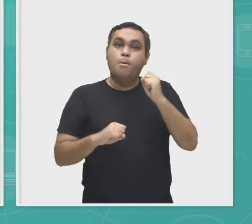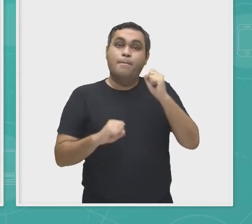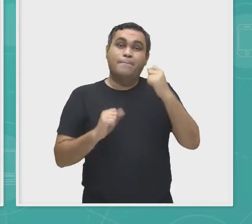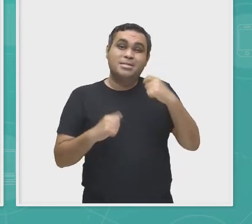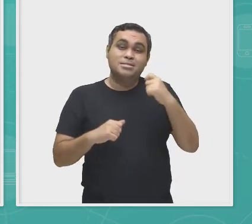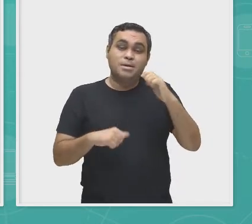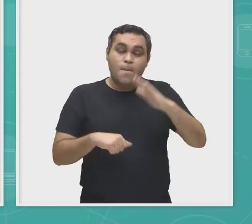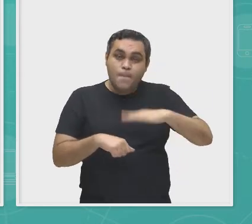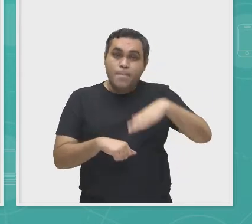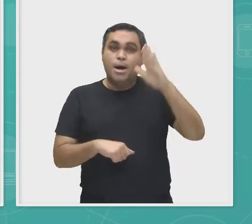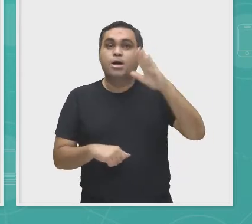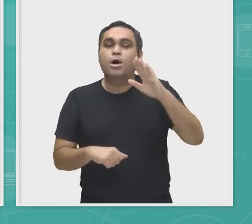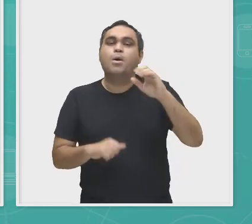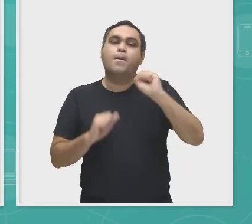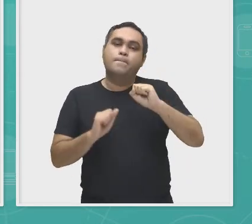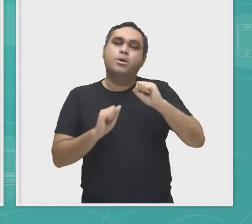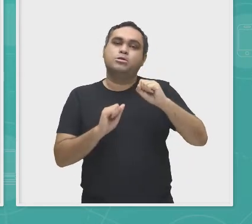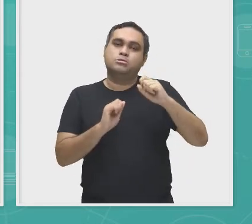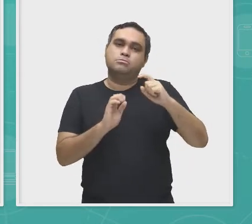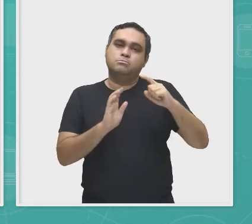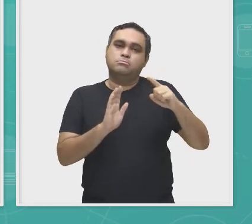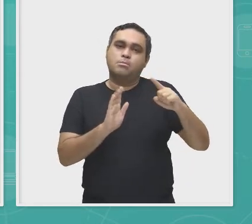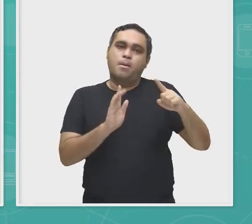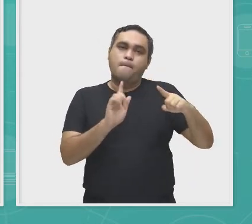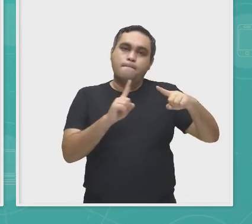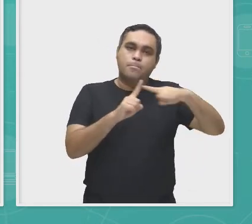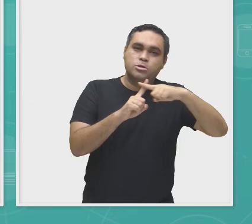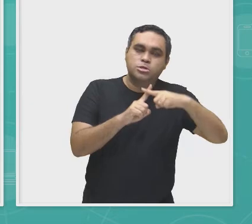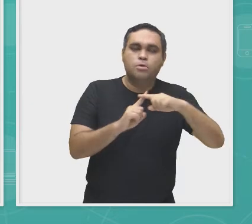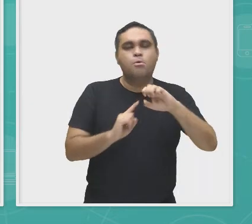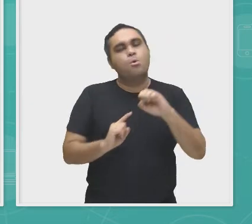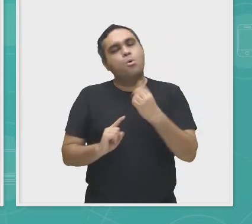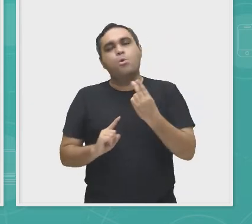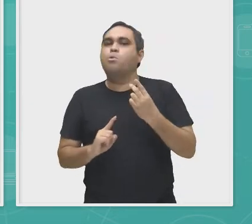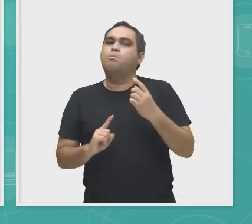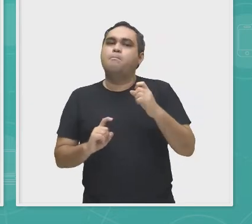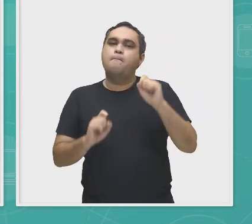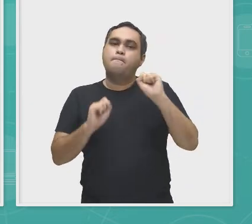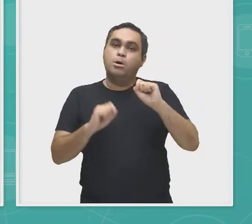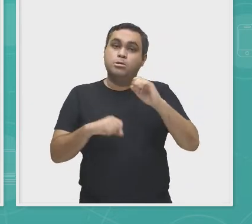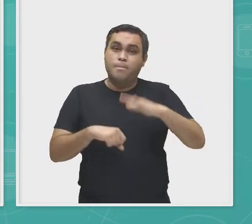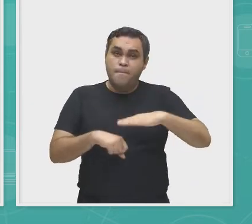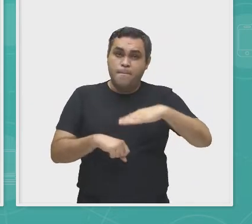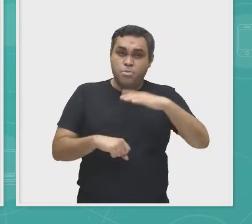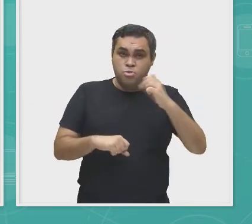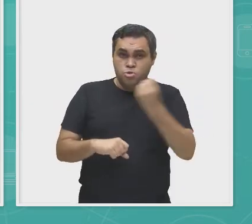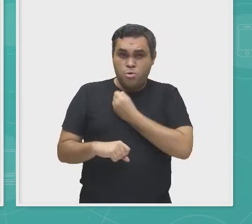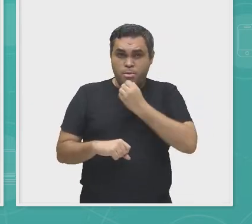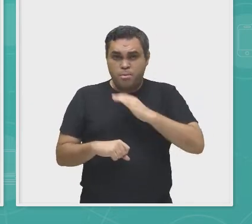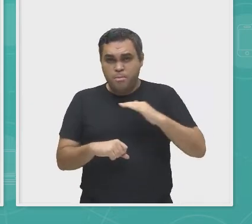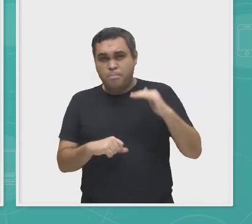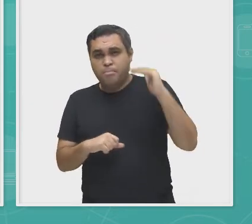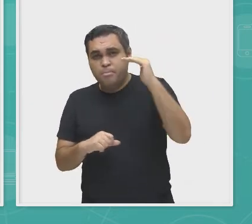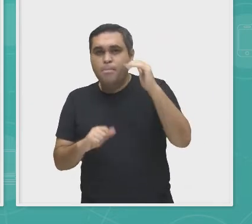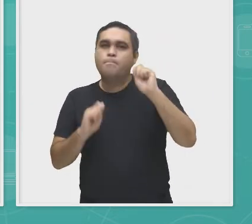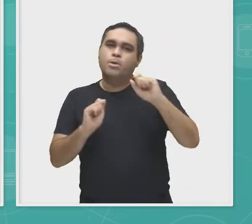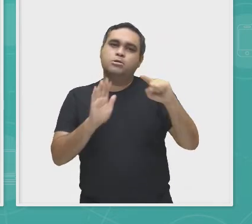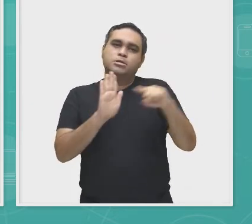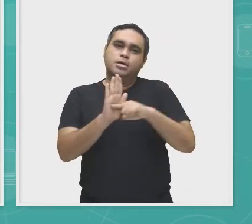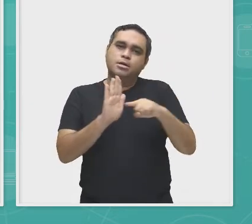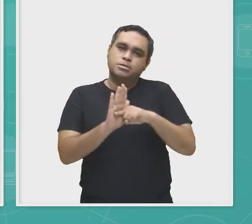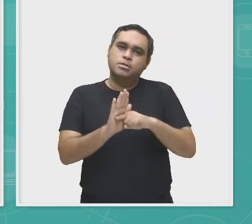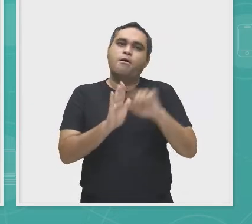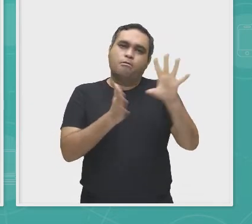positivo, ou o maior número em módulo pode ser negativo. Vamos ver as duas situações. Mais